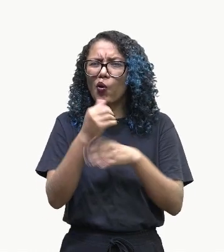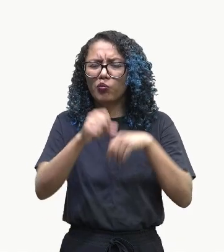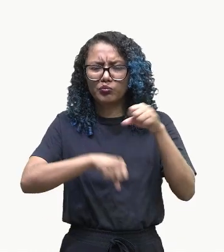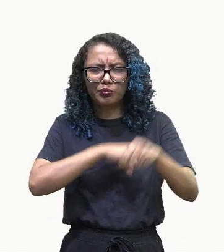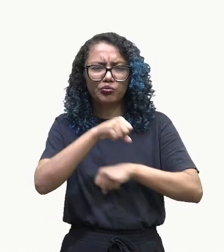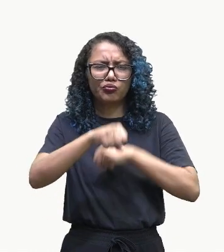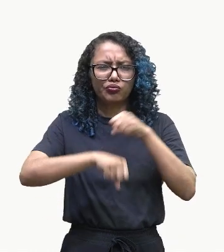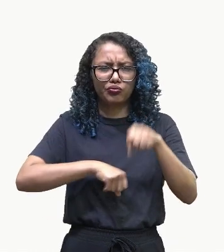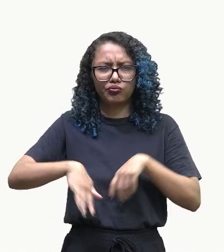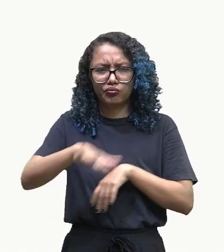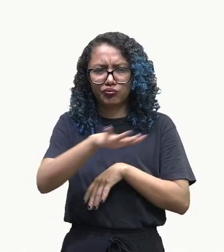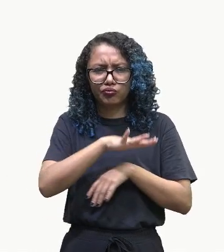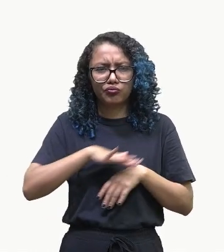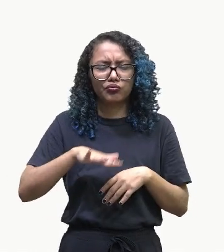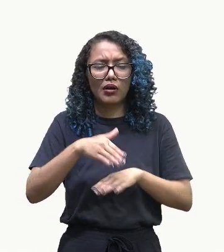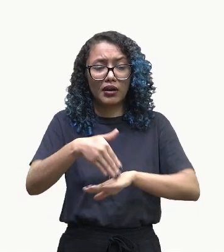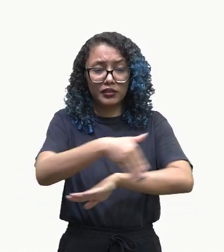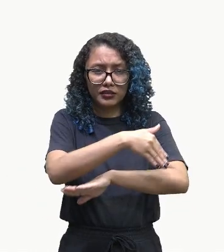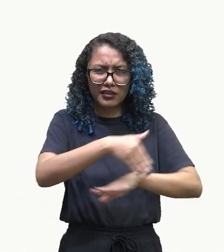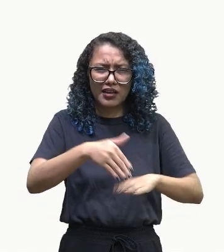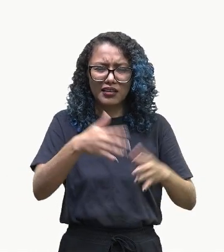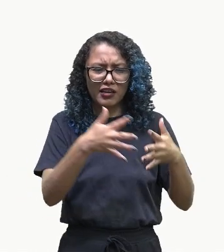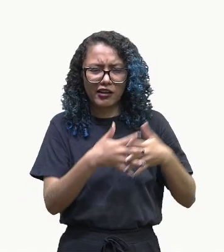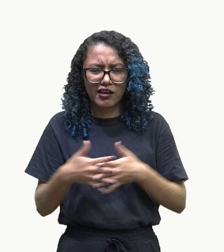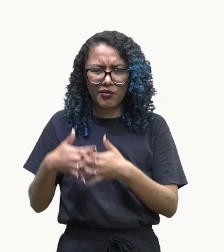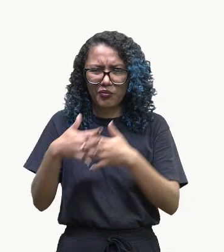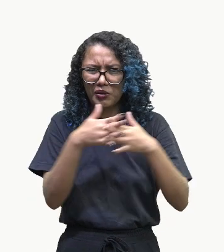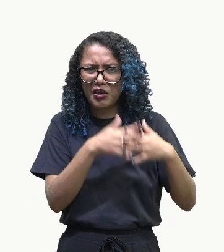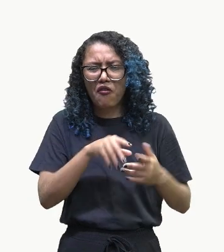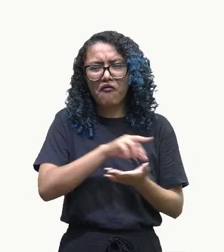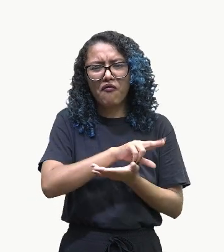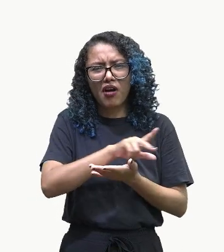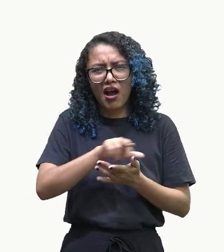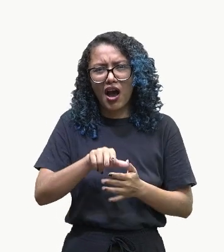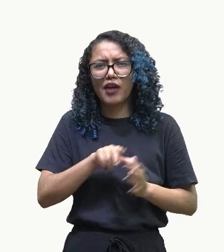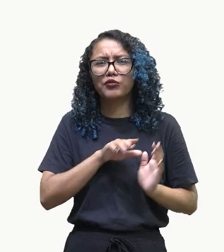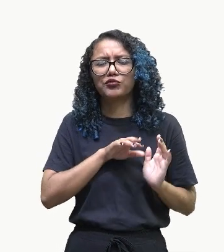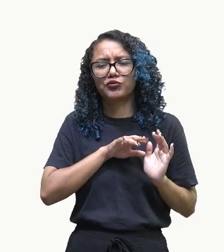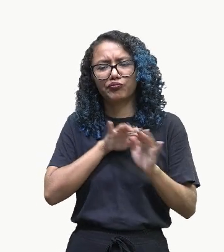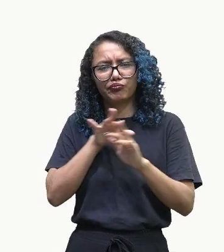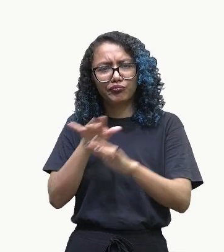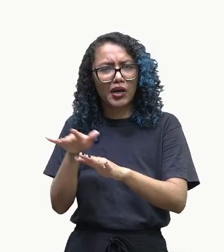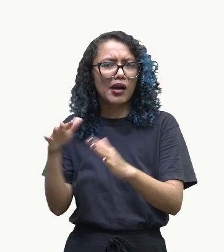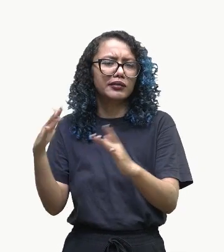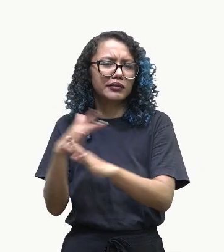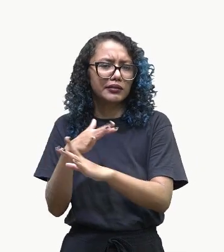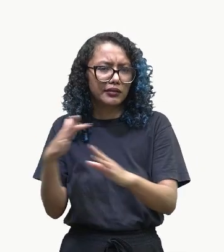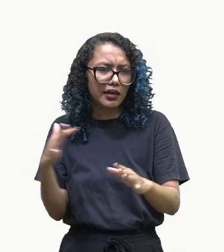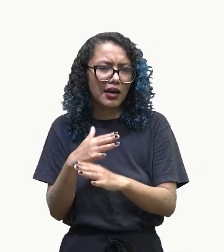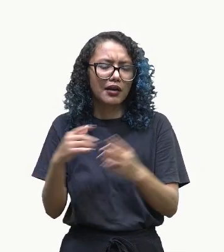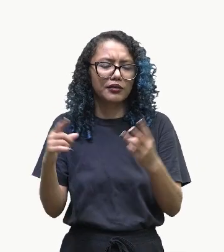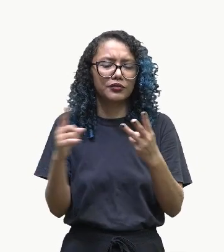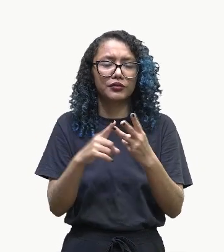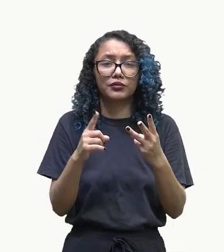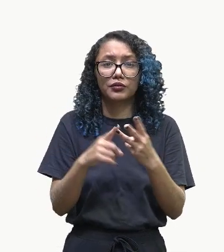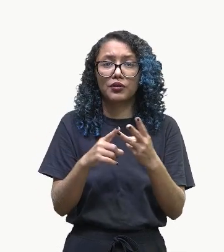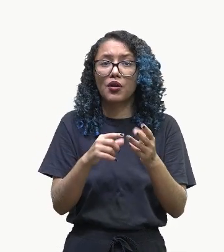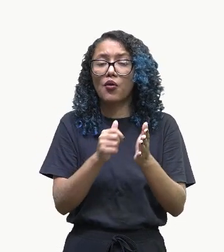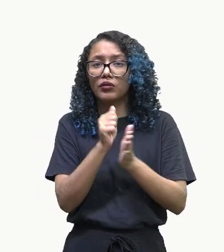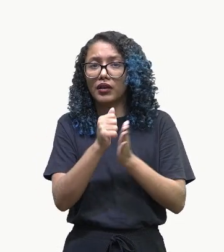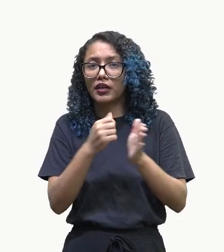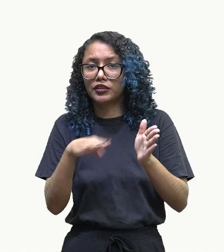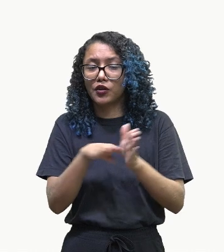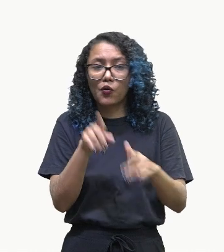cheia de caminhões, né? Que estavam se dirigindo à cidade. O trem chegou na hora prevista lá